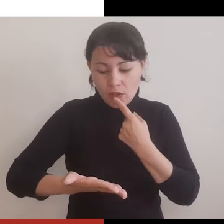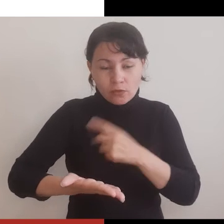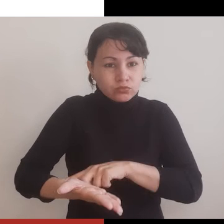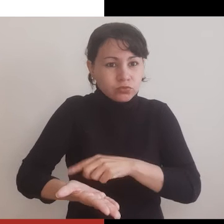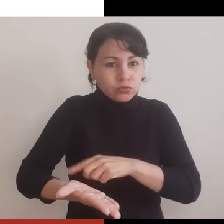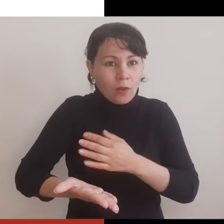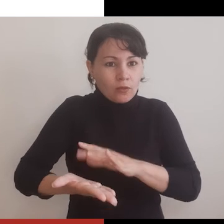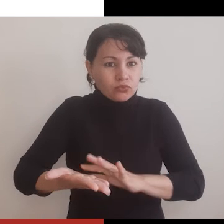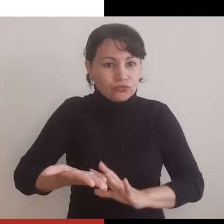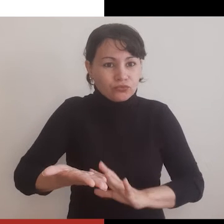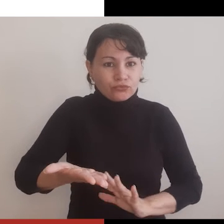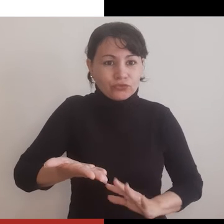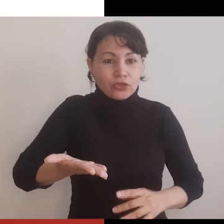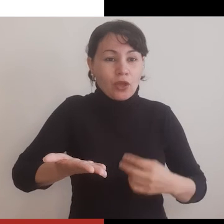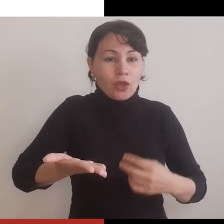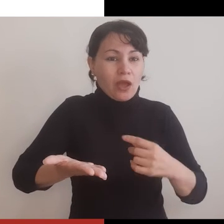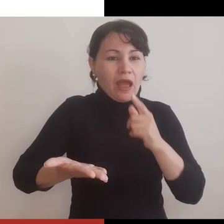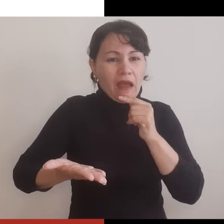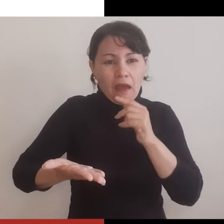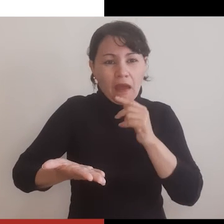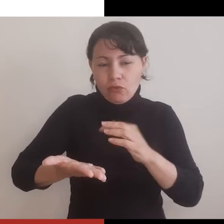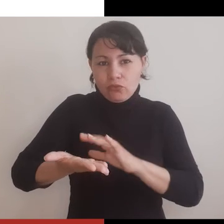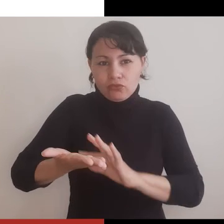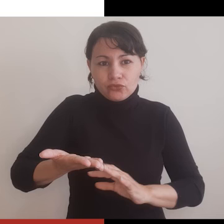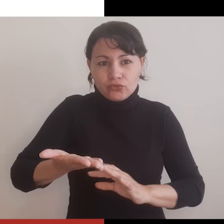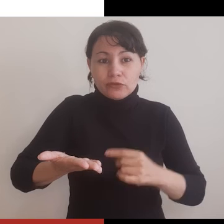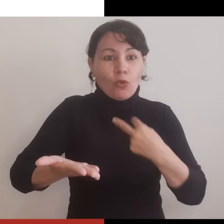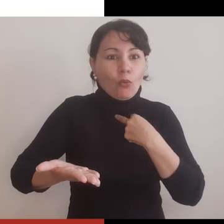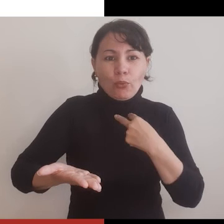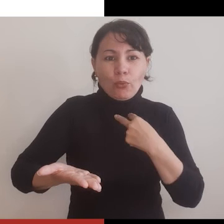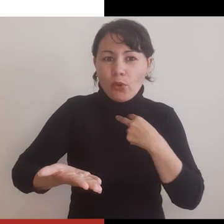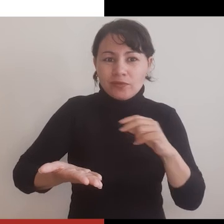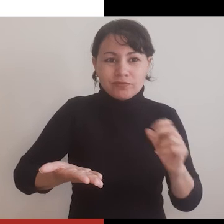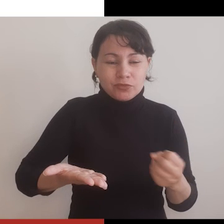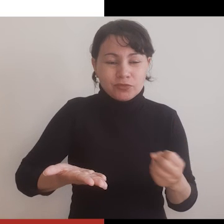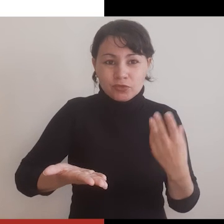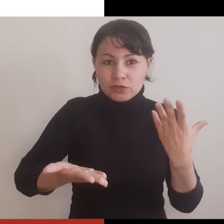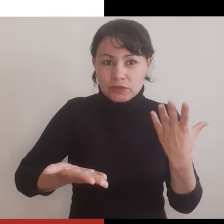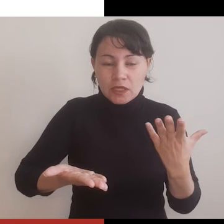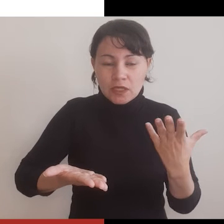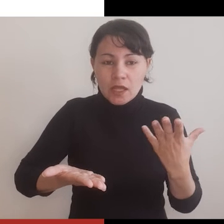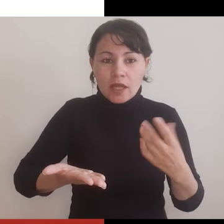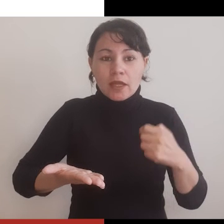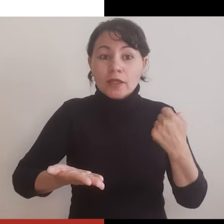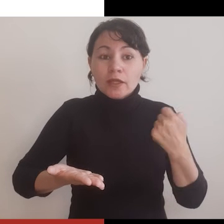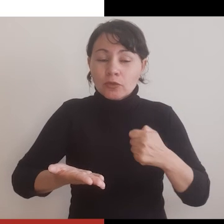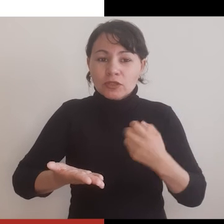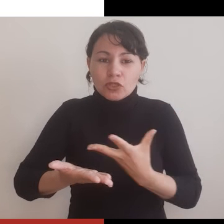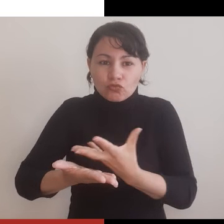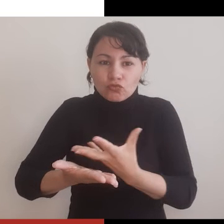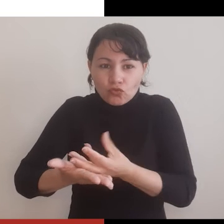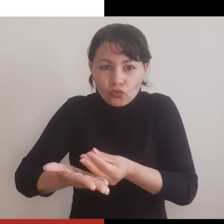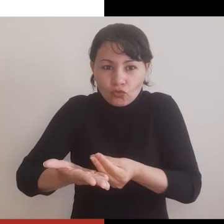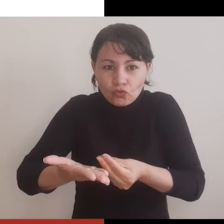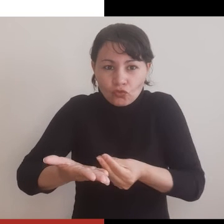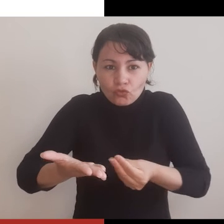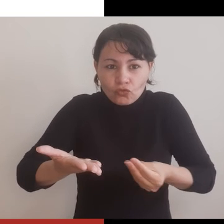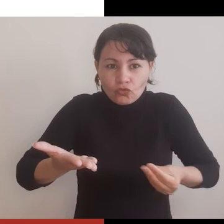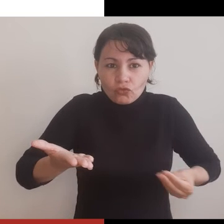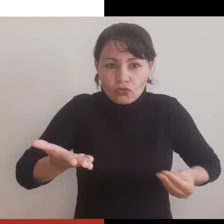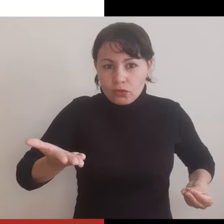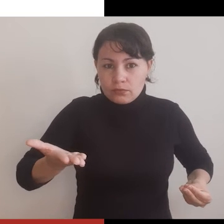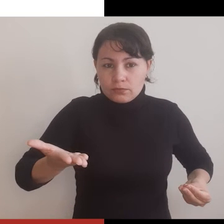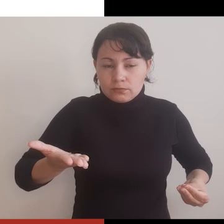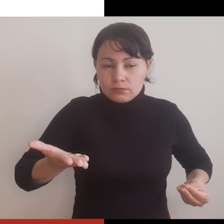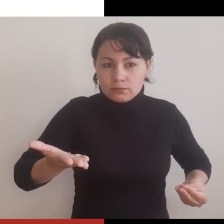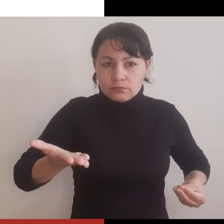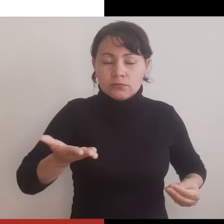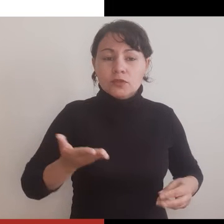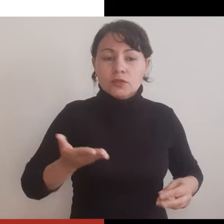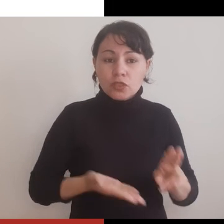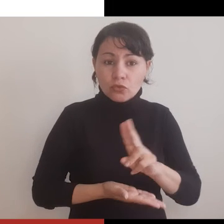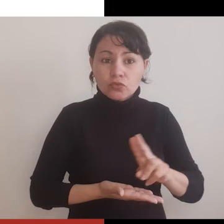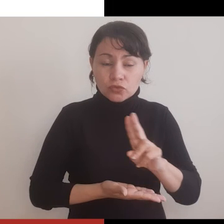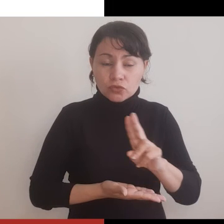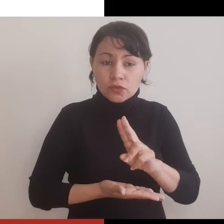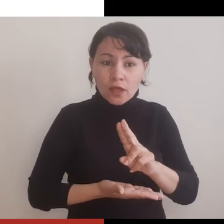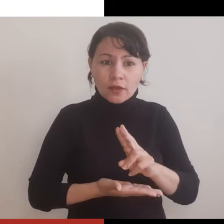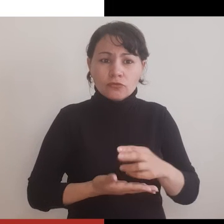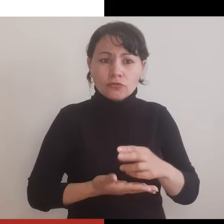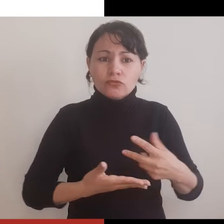de líquido, né, dentro dessa cavidade, e aí, por isso, esses drenos são